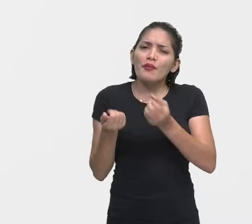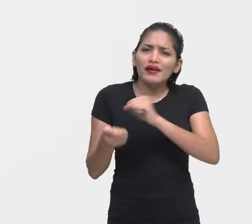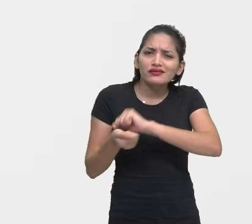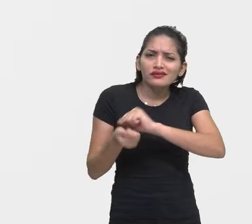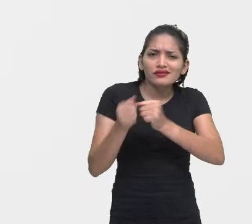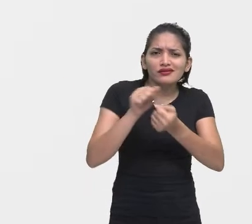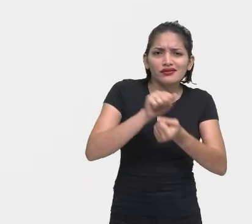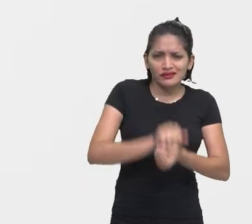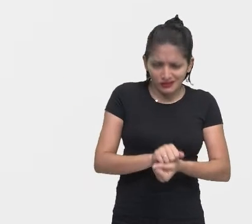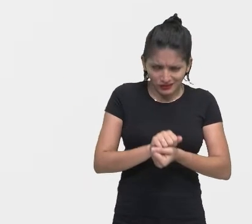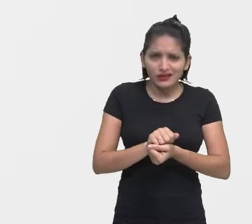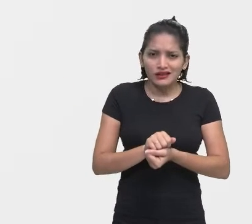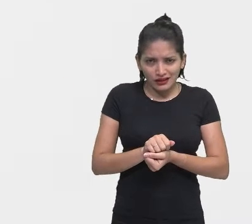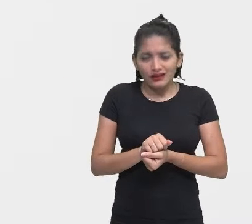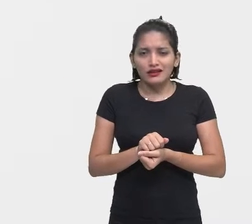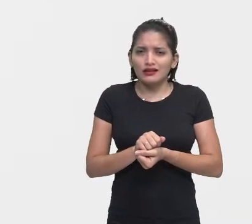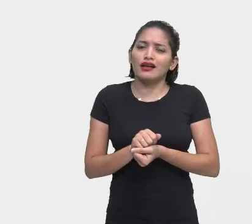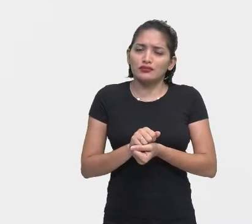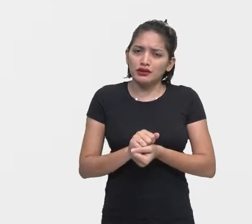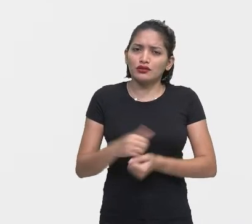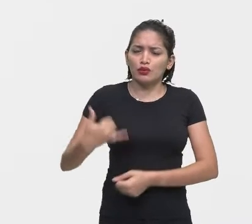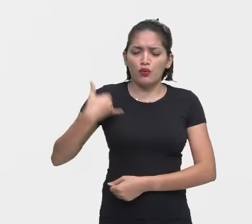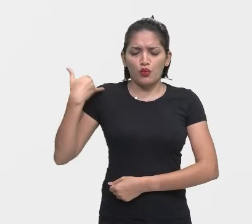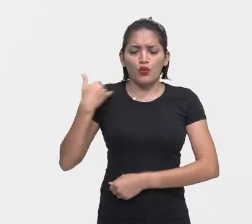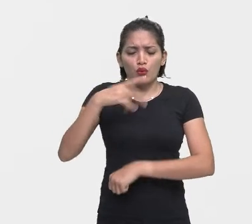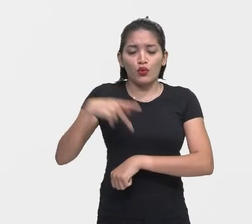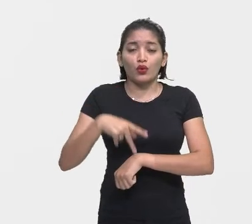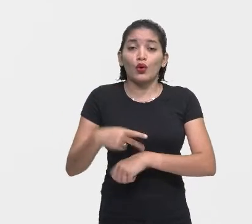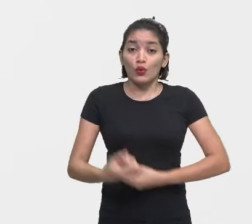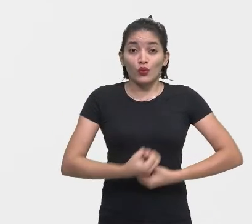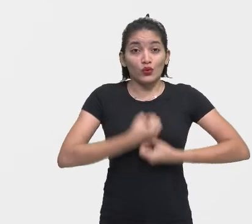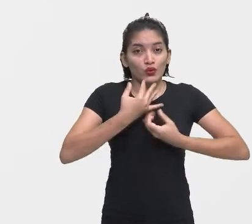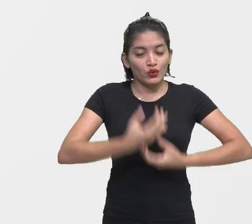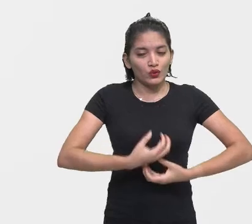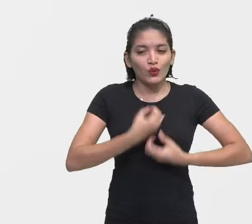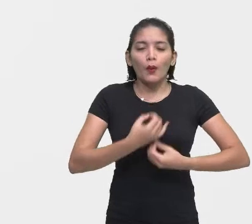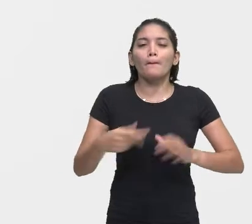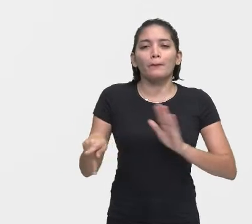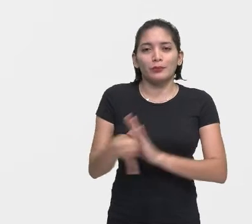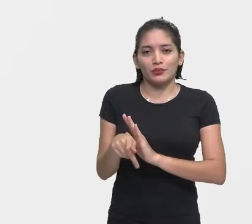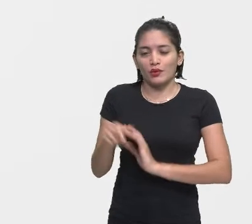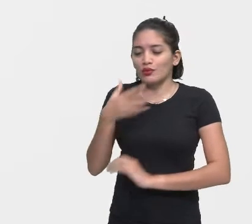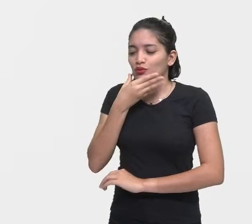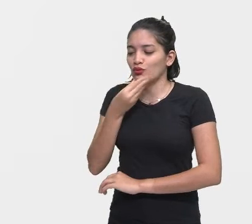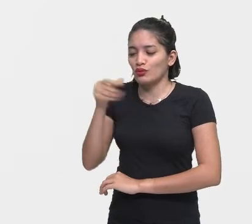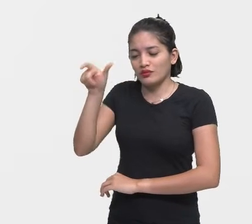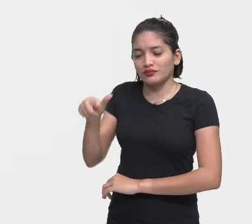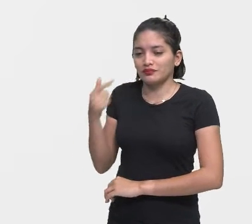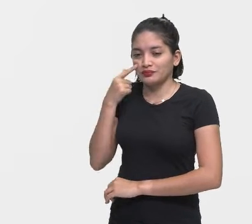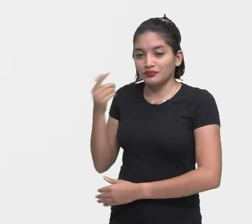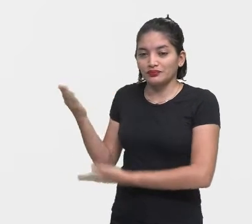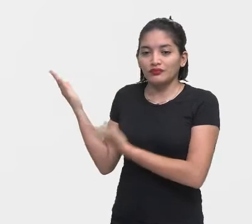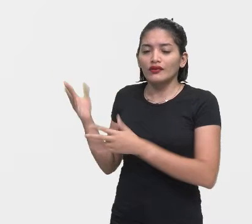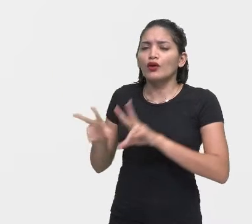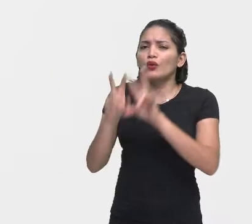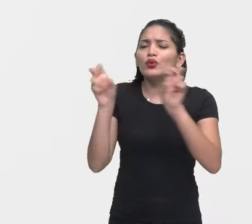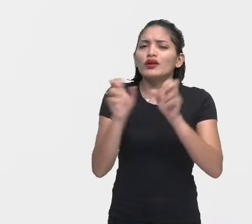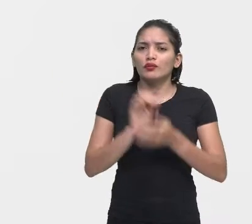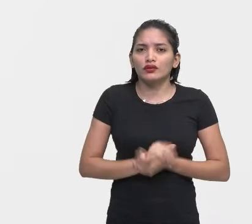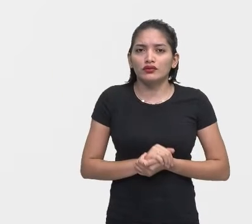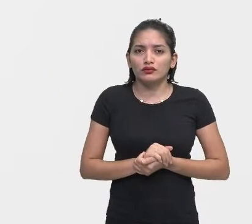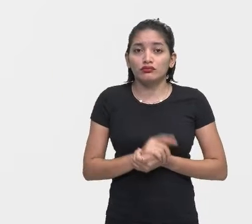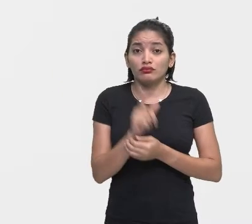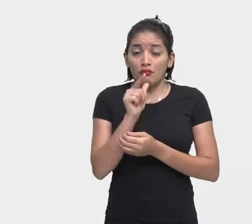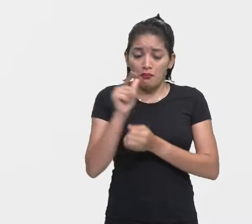todo o nacionalismo do povo português neste poema de Fernando Pessoa, que tem como título